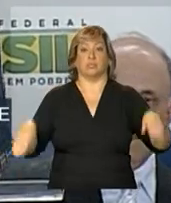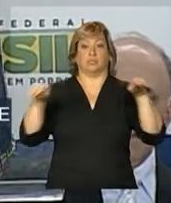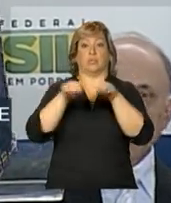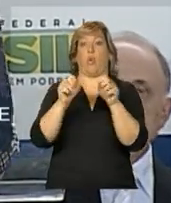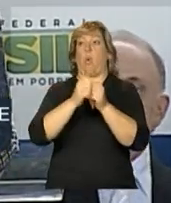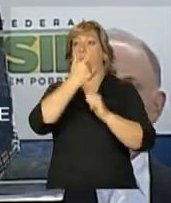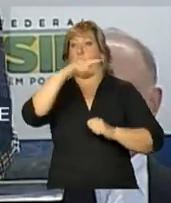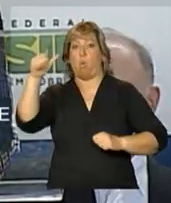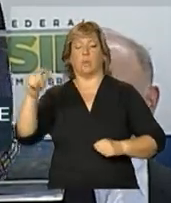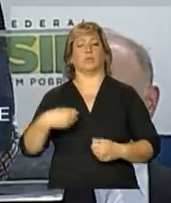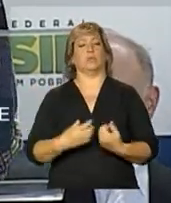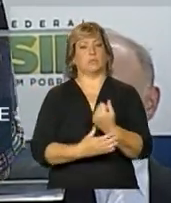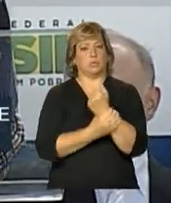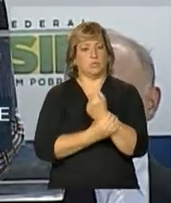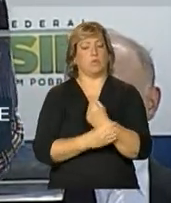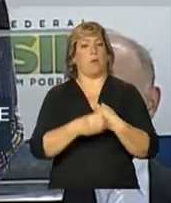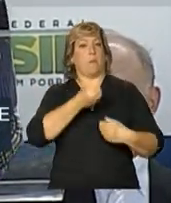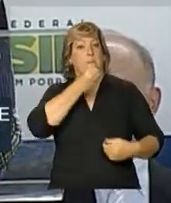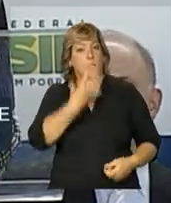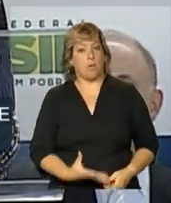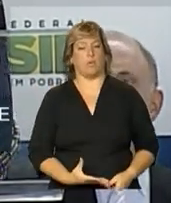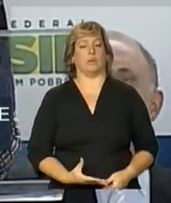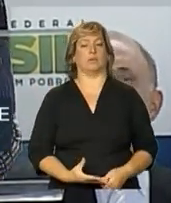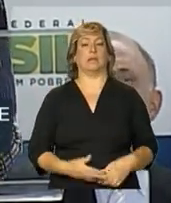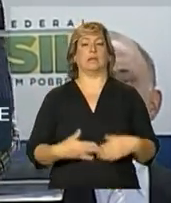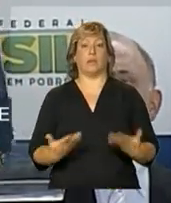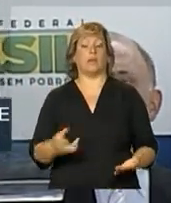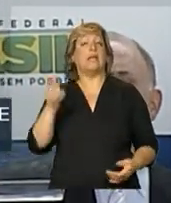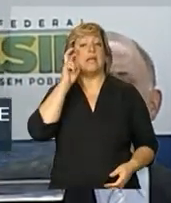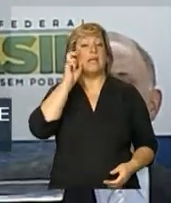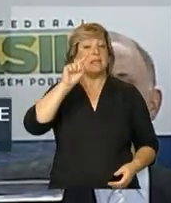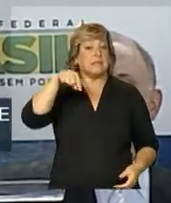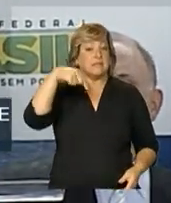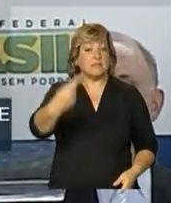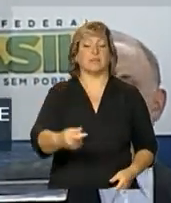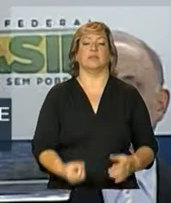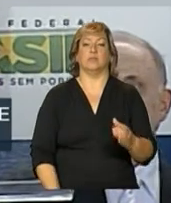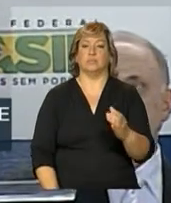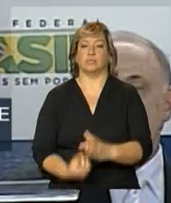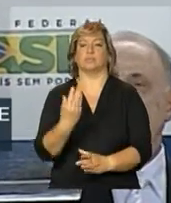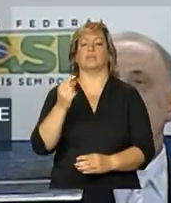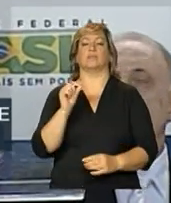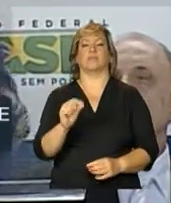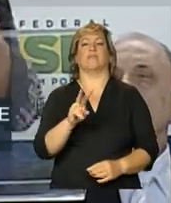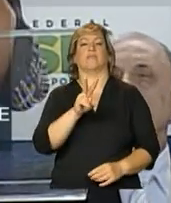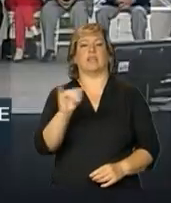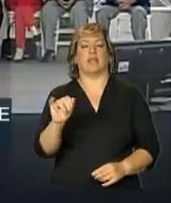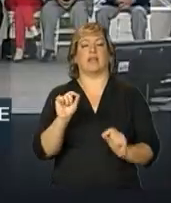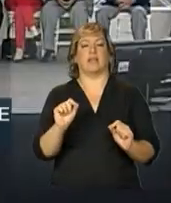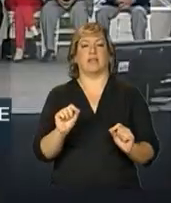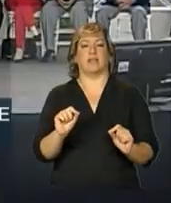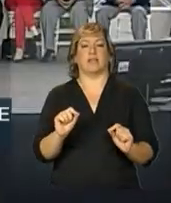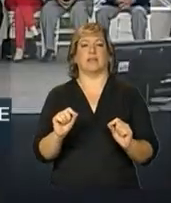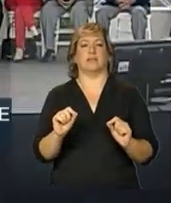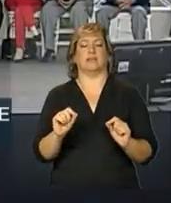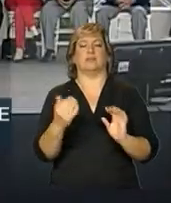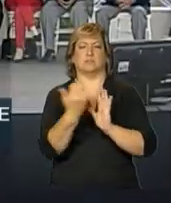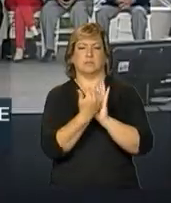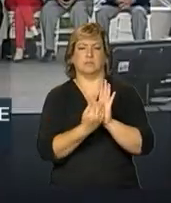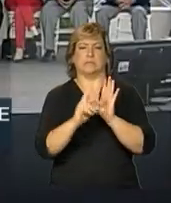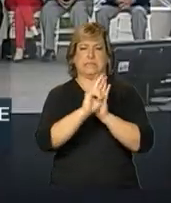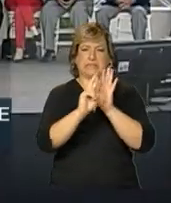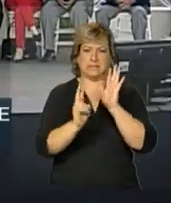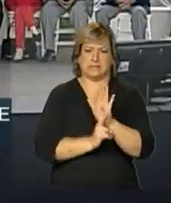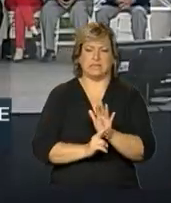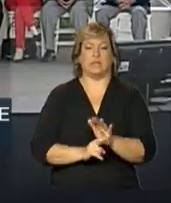e assegurar a eficiência bom então quinta-feira nós vamos lançar toda uma legislação de